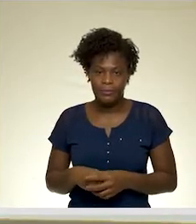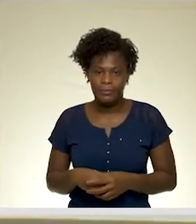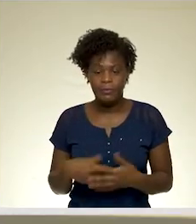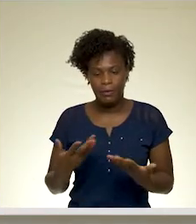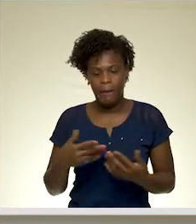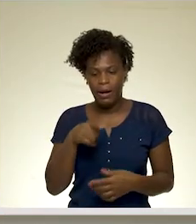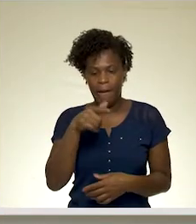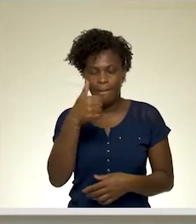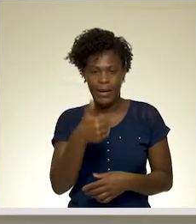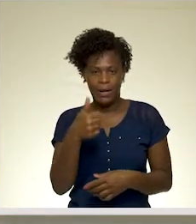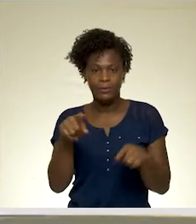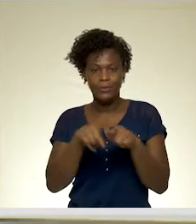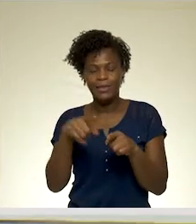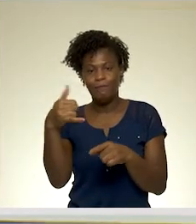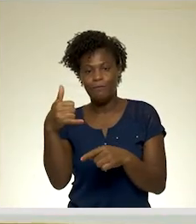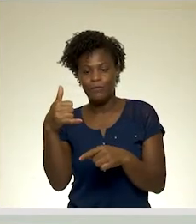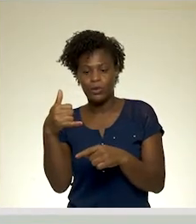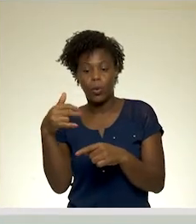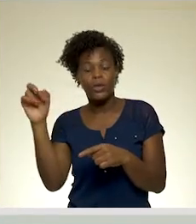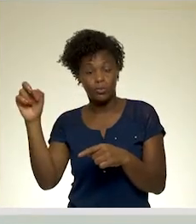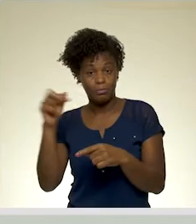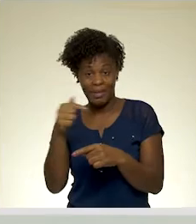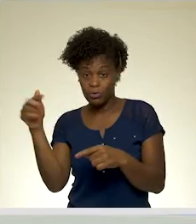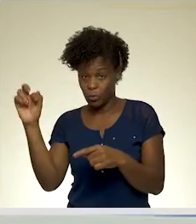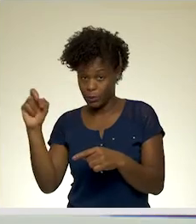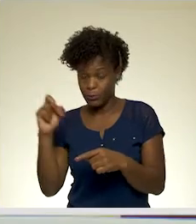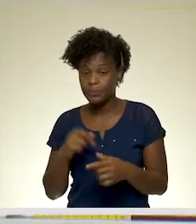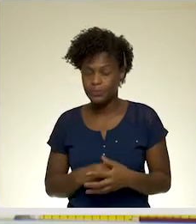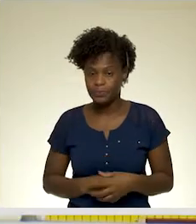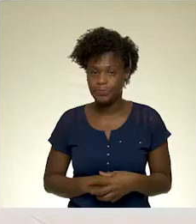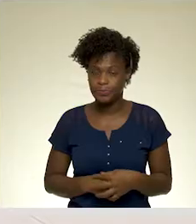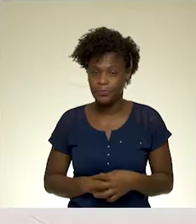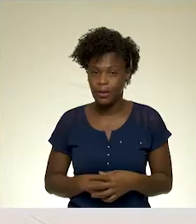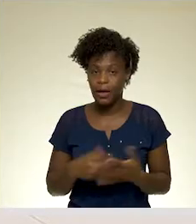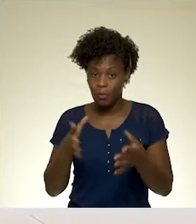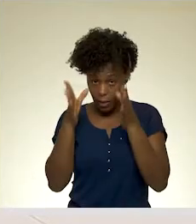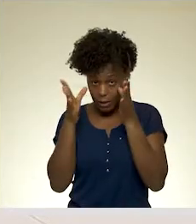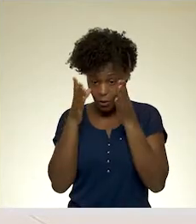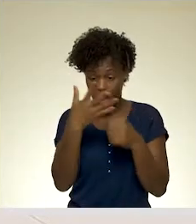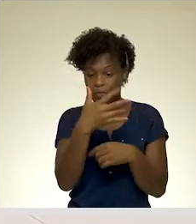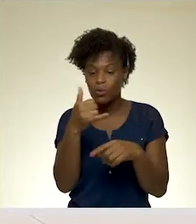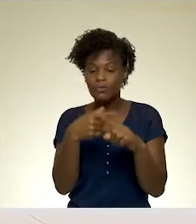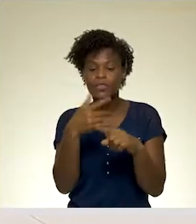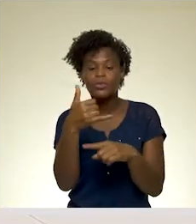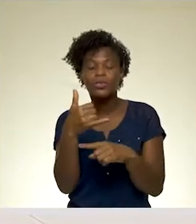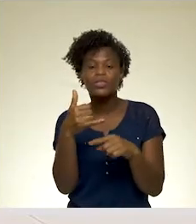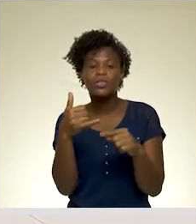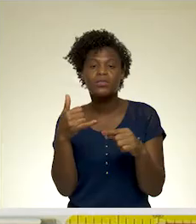B é igual a menos 8. Atenção, 12 vezes